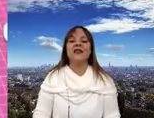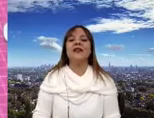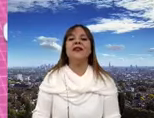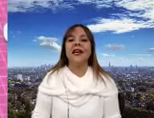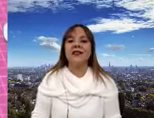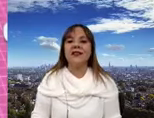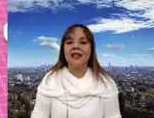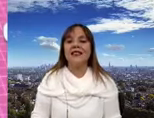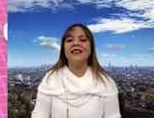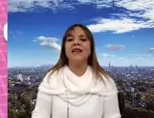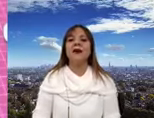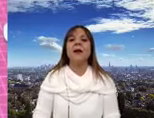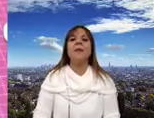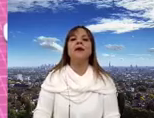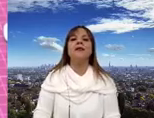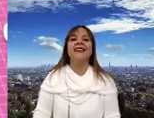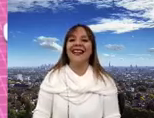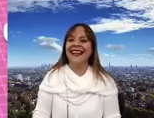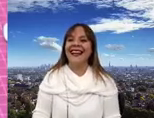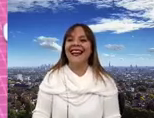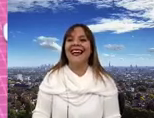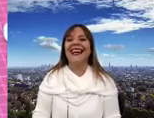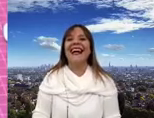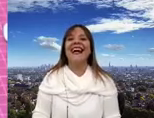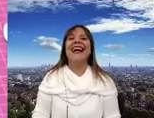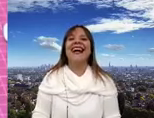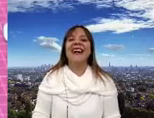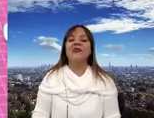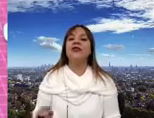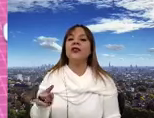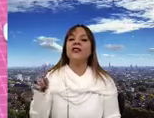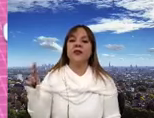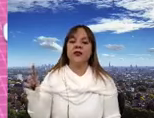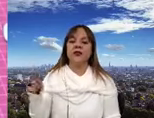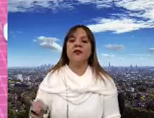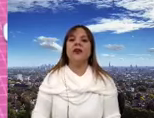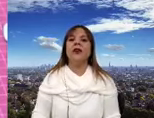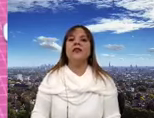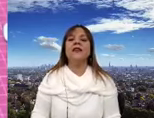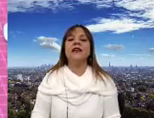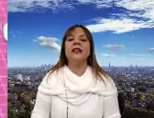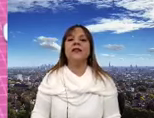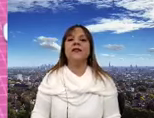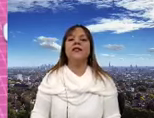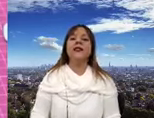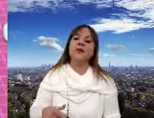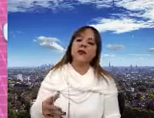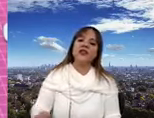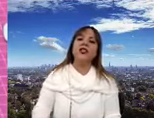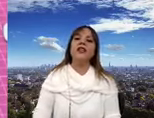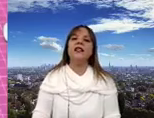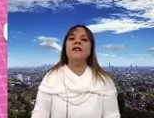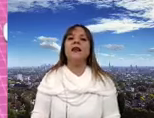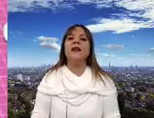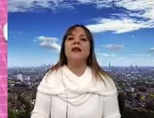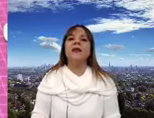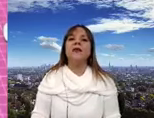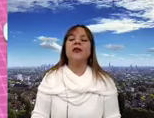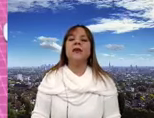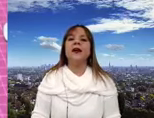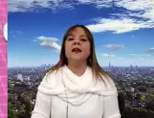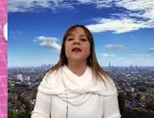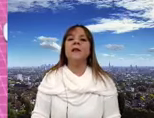no Instagram dela, fiquei babando. Ai, obrigada, Lili. Fico Fofuras feliz. Feltro no Instagram, viu? E tem as apostilas, né? Muito